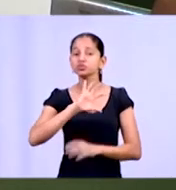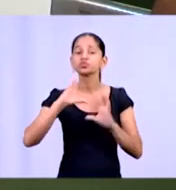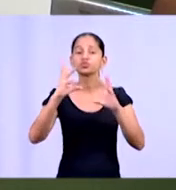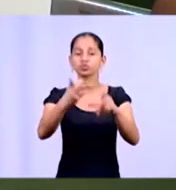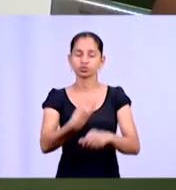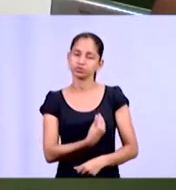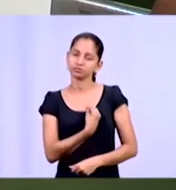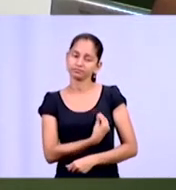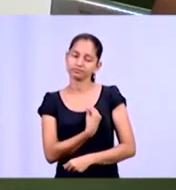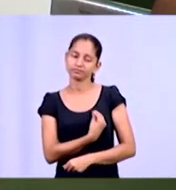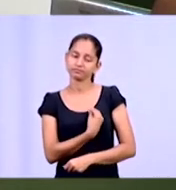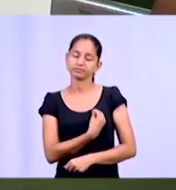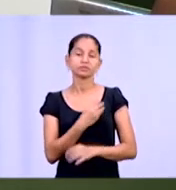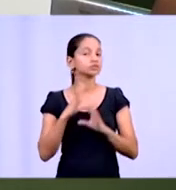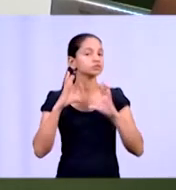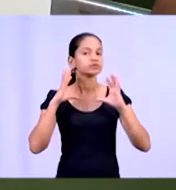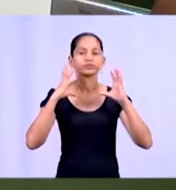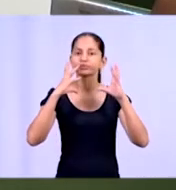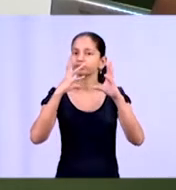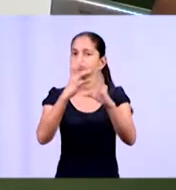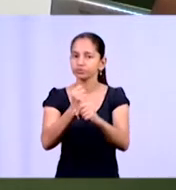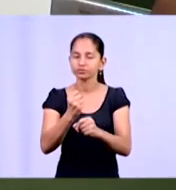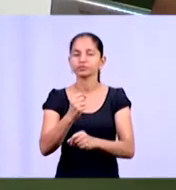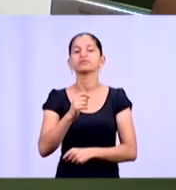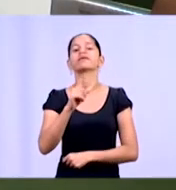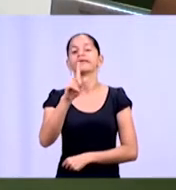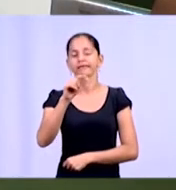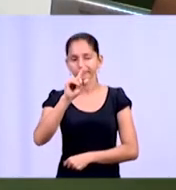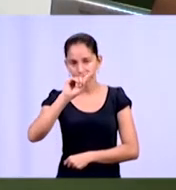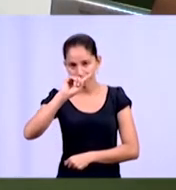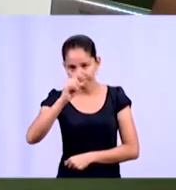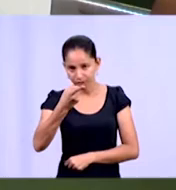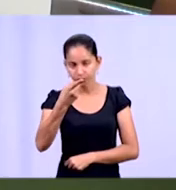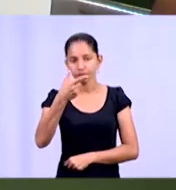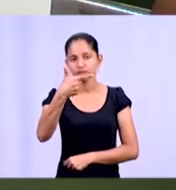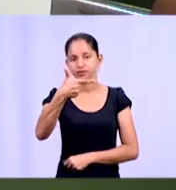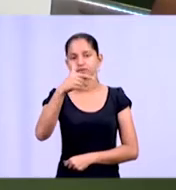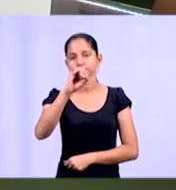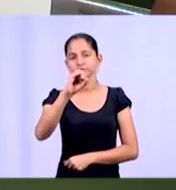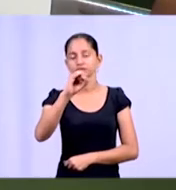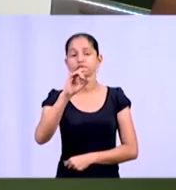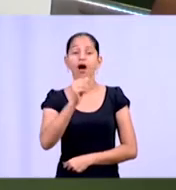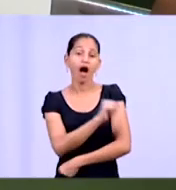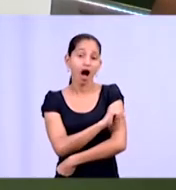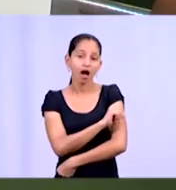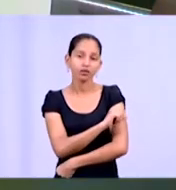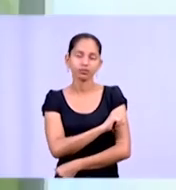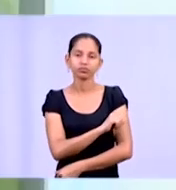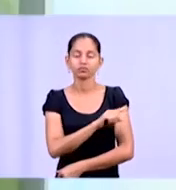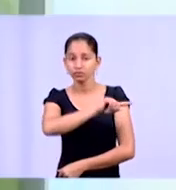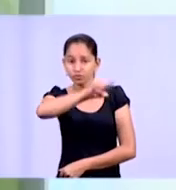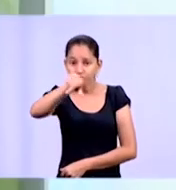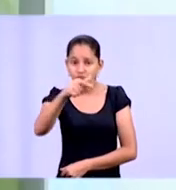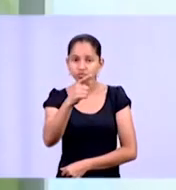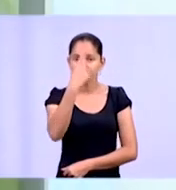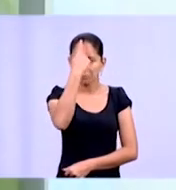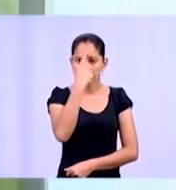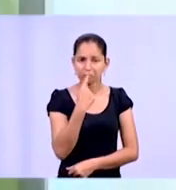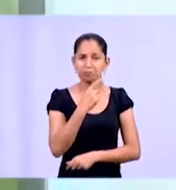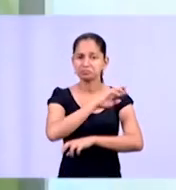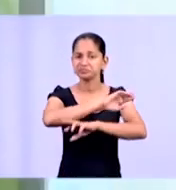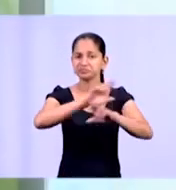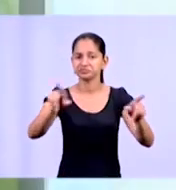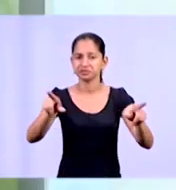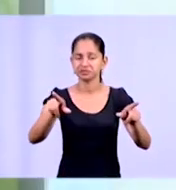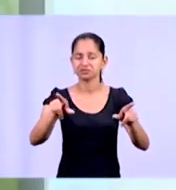estiverem assistindo, chegando nos polos com 1.200 alunos. Então, são 1.200 alunos e cada um de vocês com um perfil diferente, né?